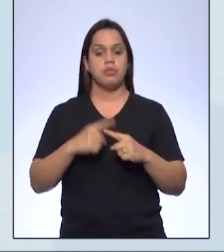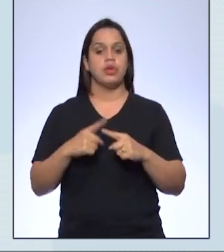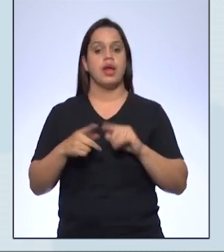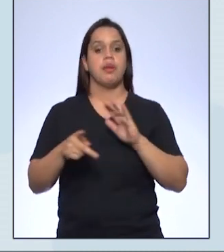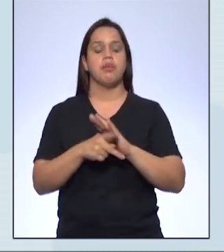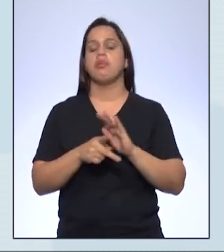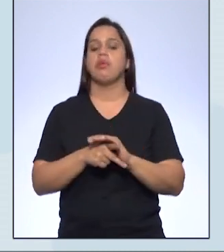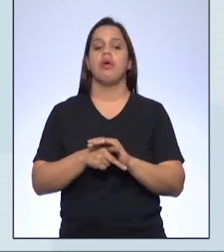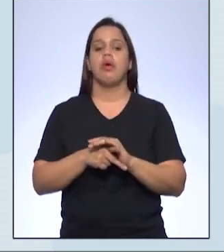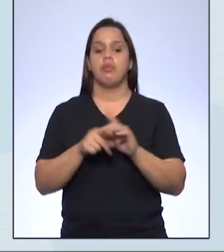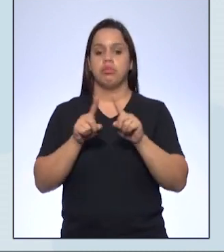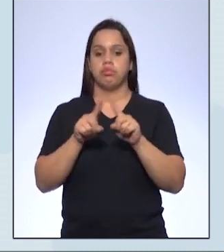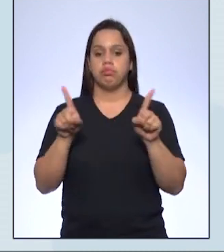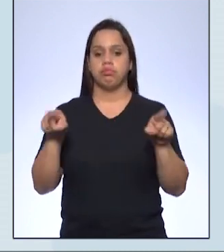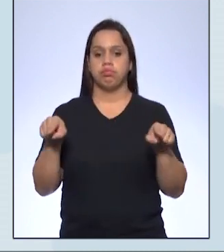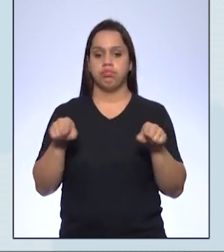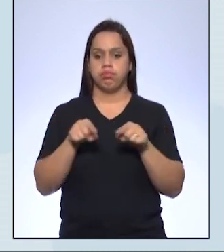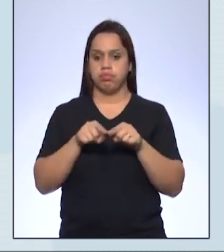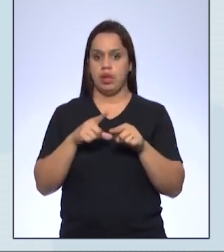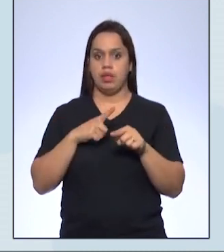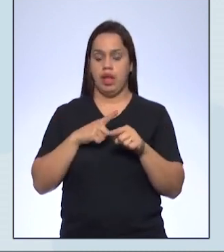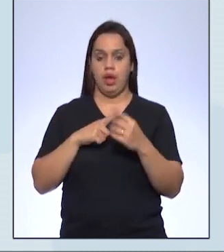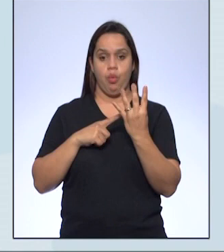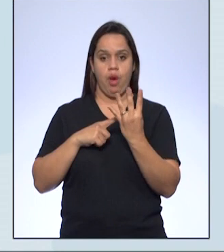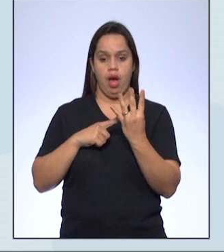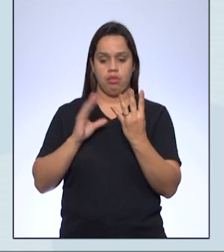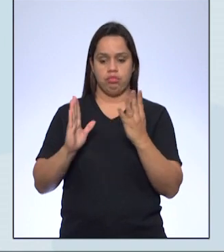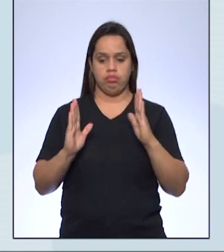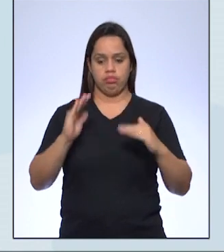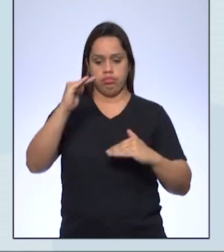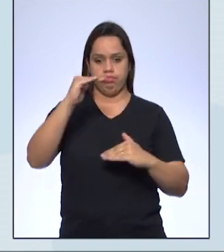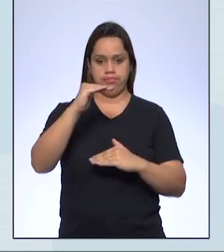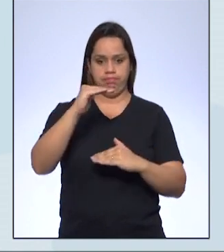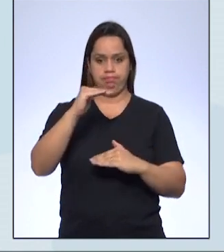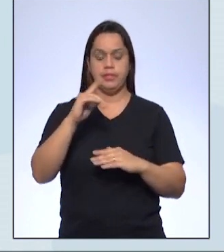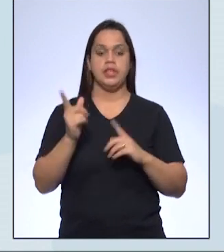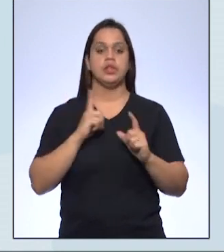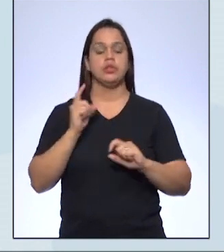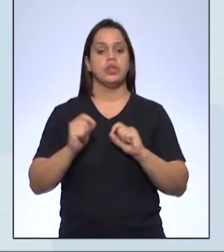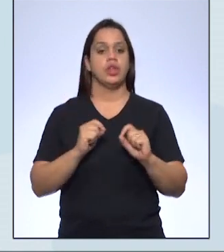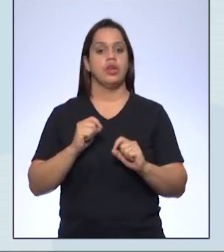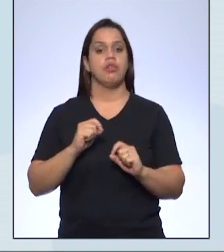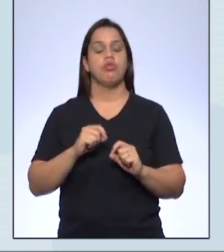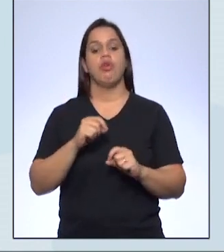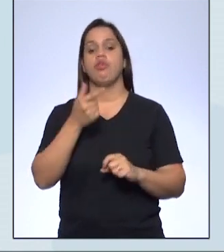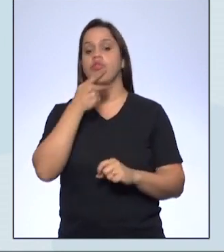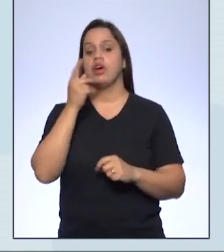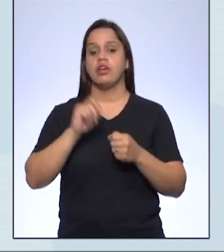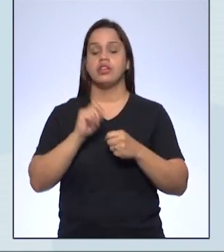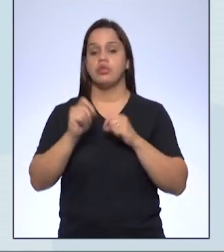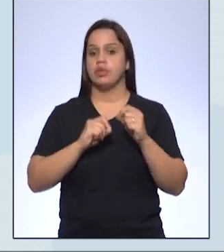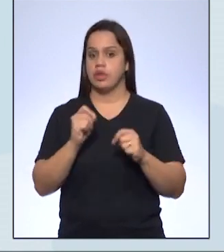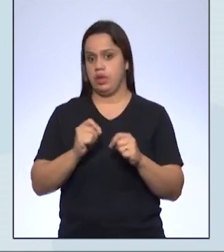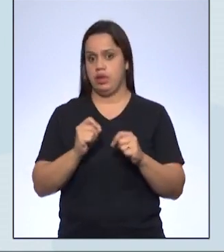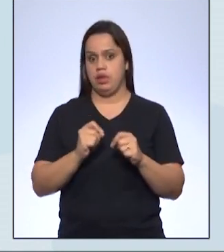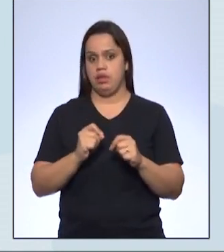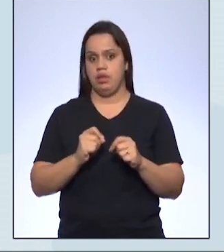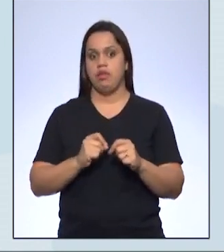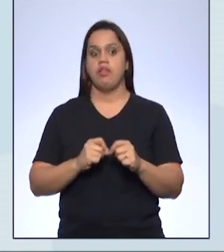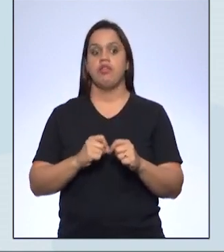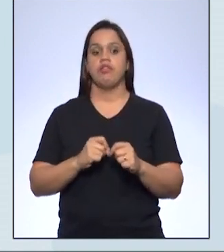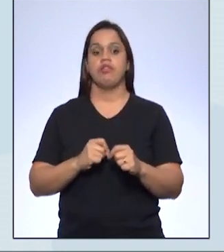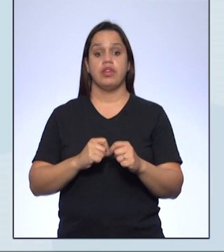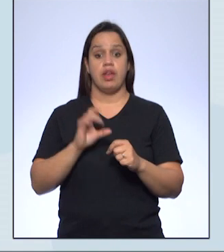retangular, ela tem 4 lados. Então, eu vou repetir 2 vezes cada uma